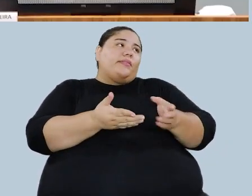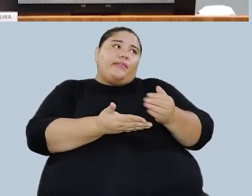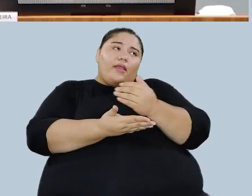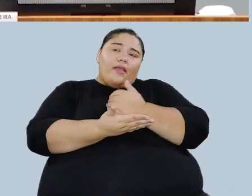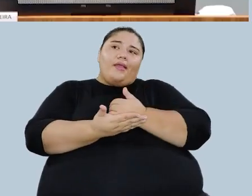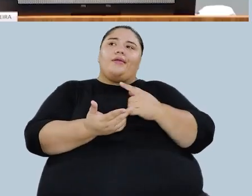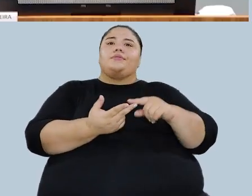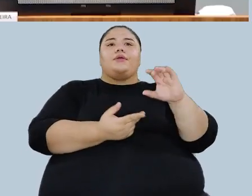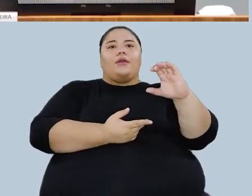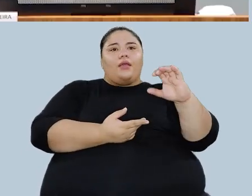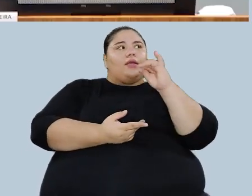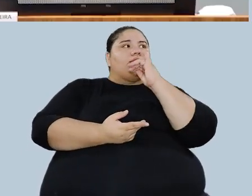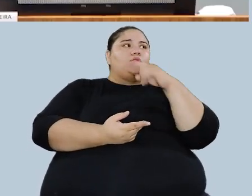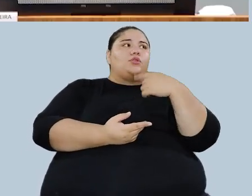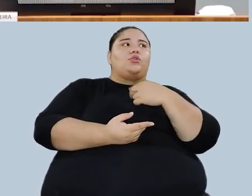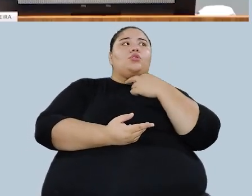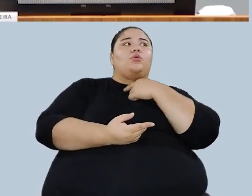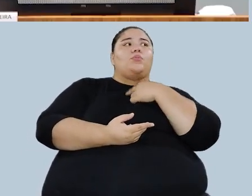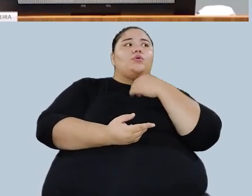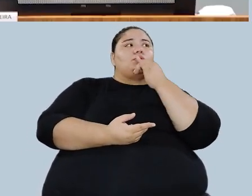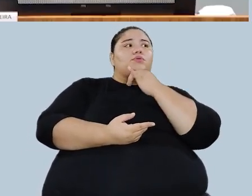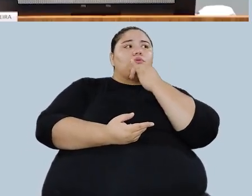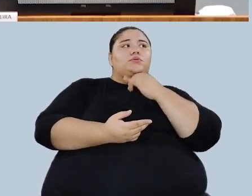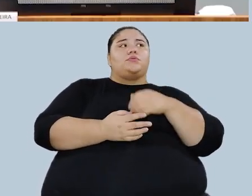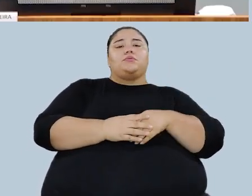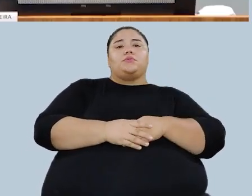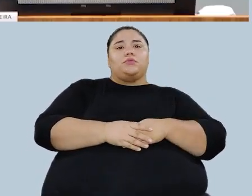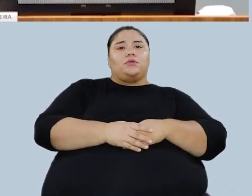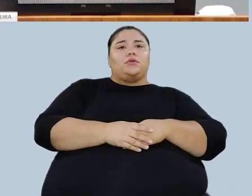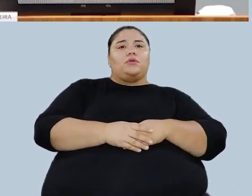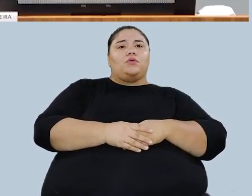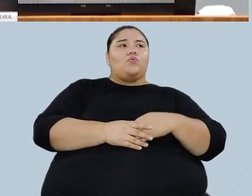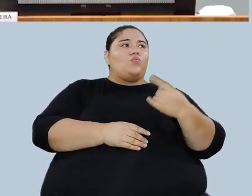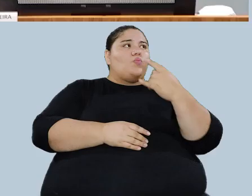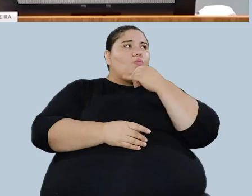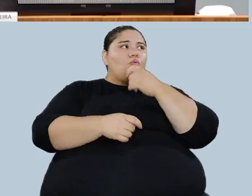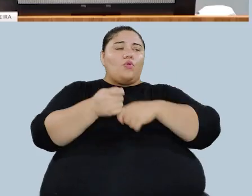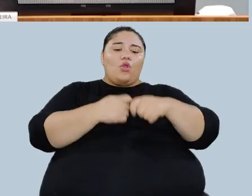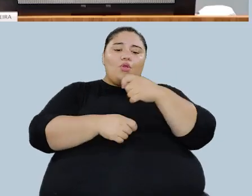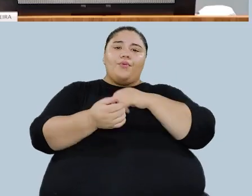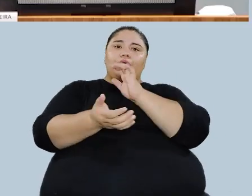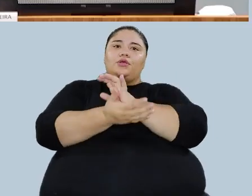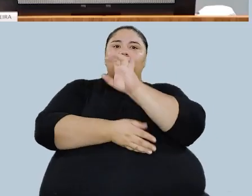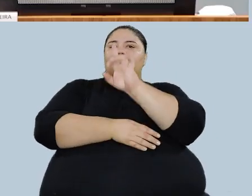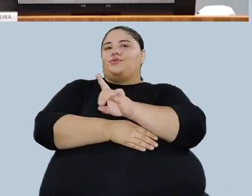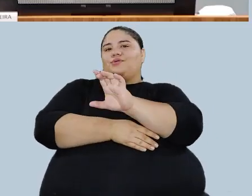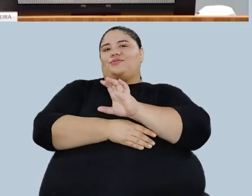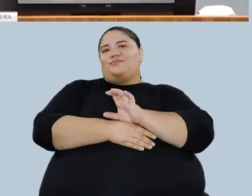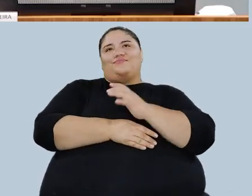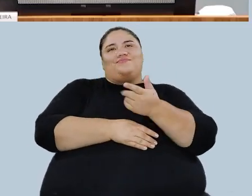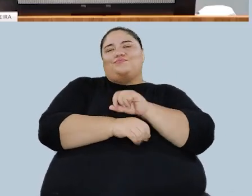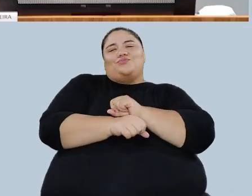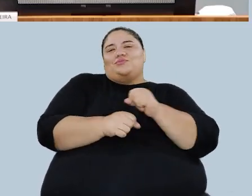problema de crédito, né? Nós não poderíamos, imagine trabalhar nesse mundo de universo de operações com direito de crédito.